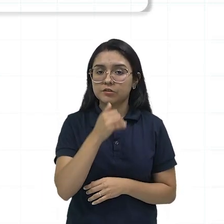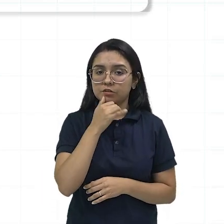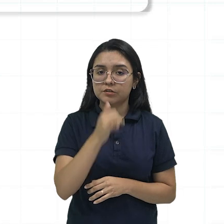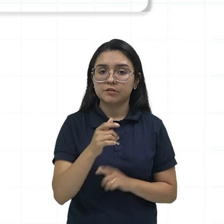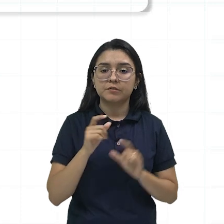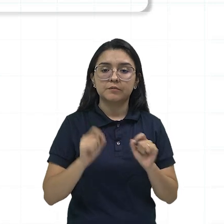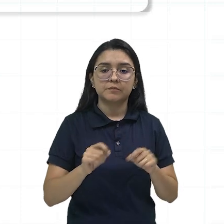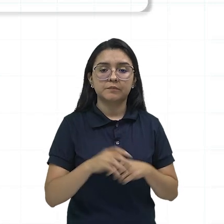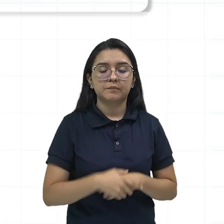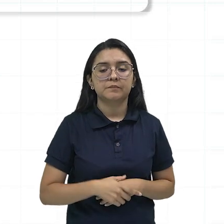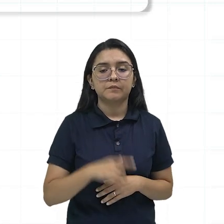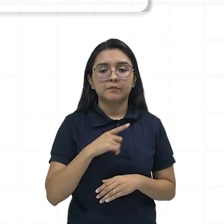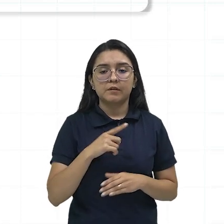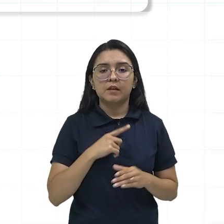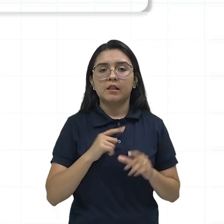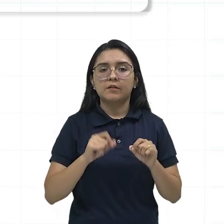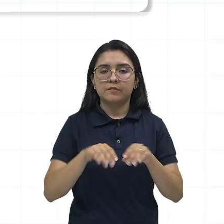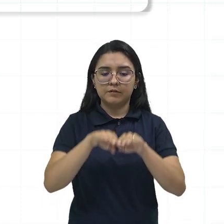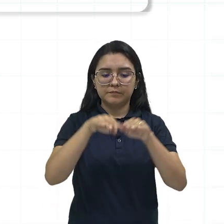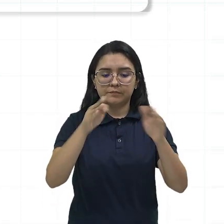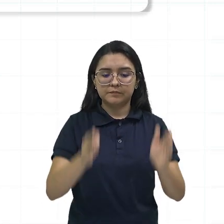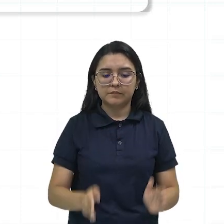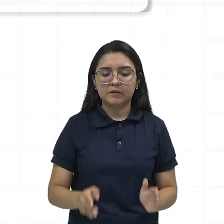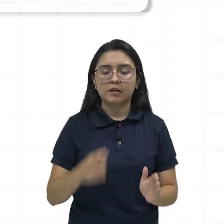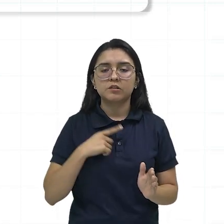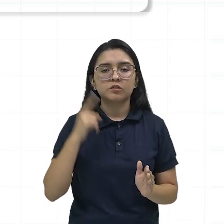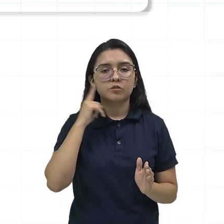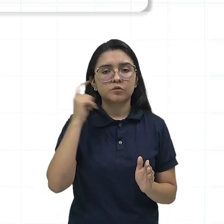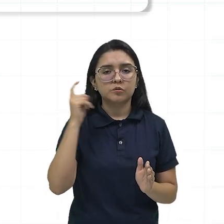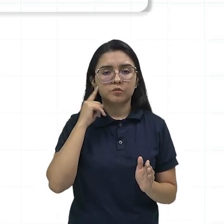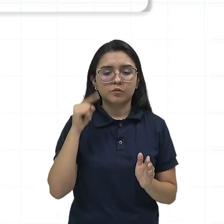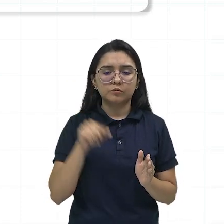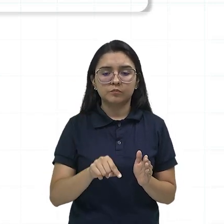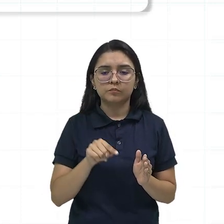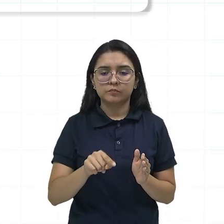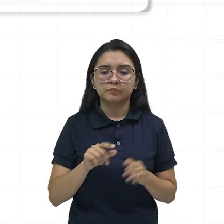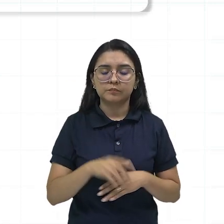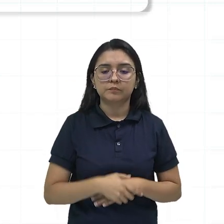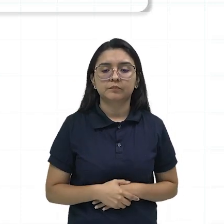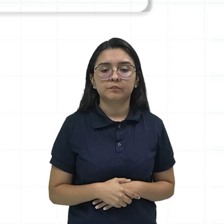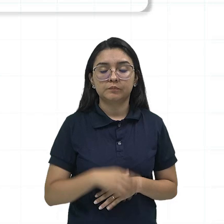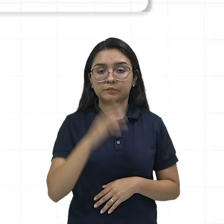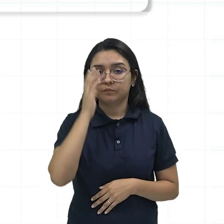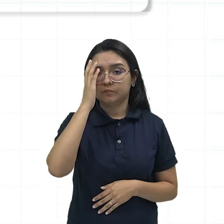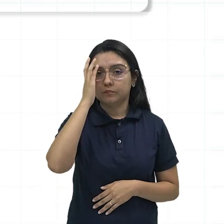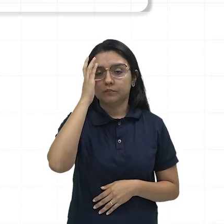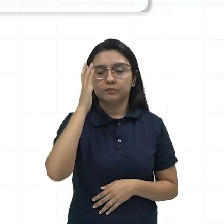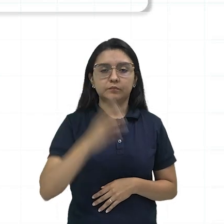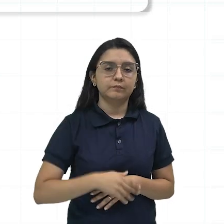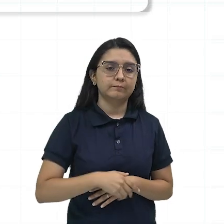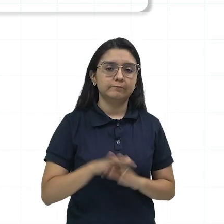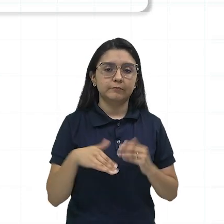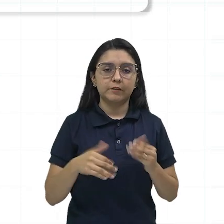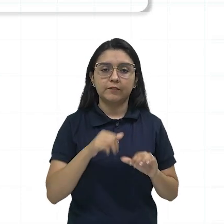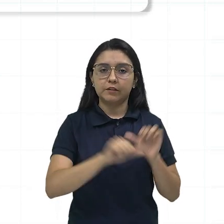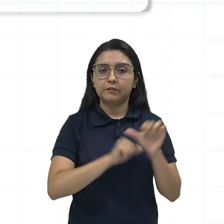vai ligar a caixa de som, né, gente? Que vai ser enviada aí ao alto-falante, que